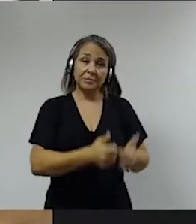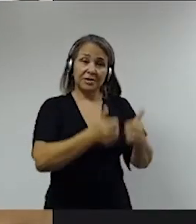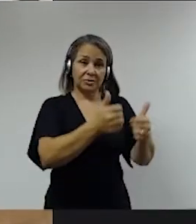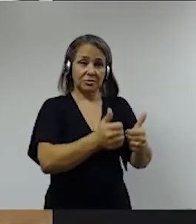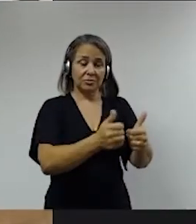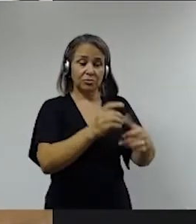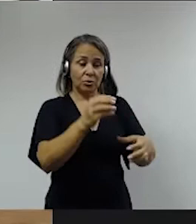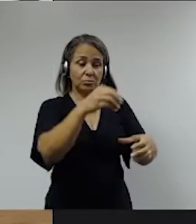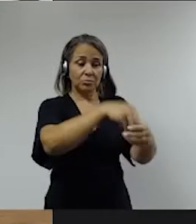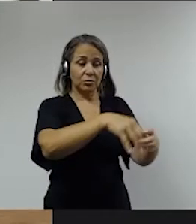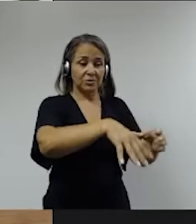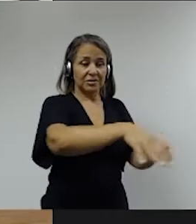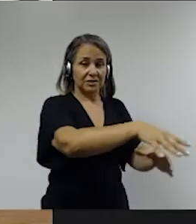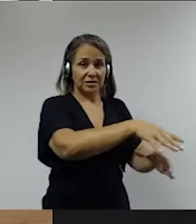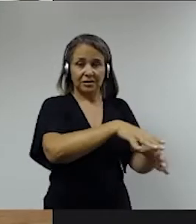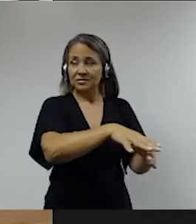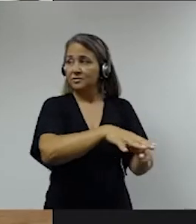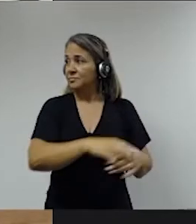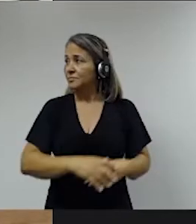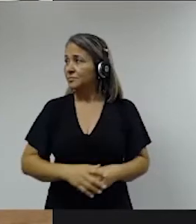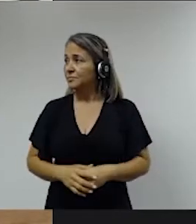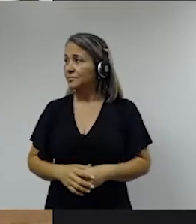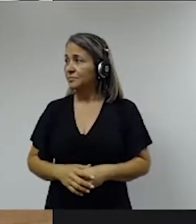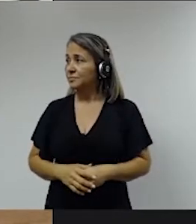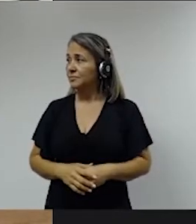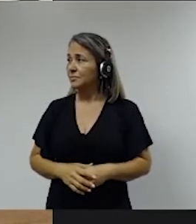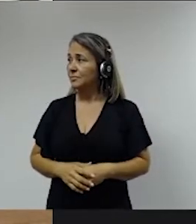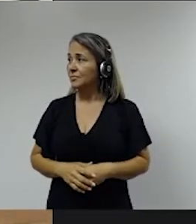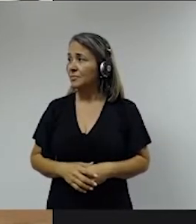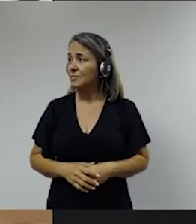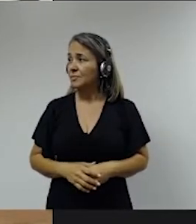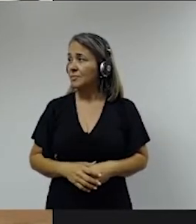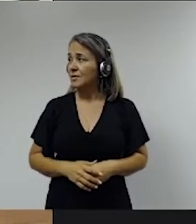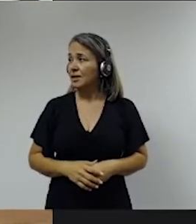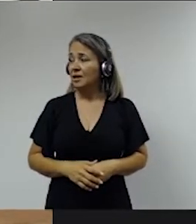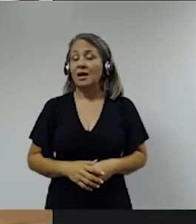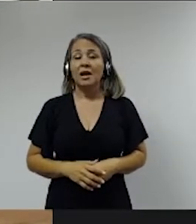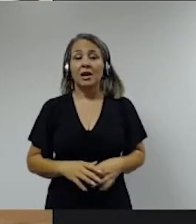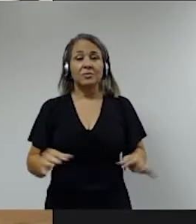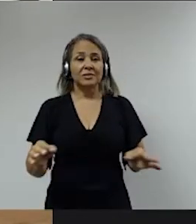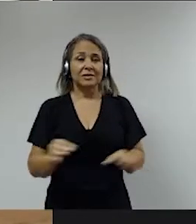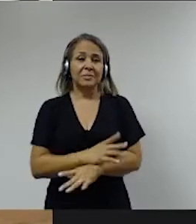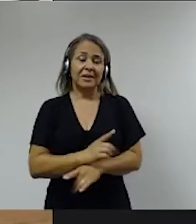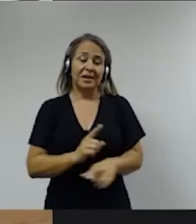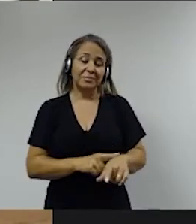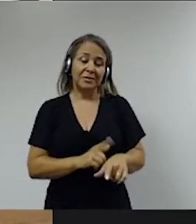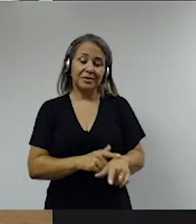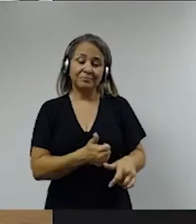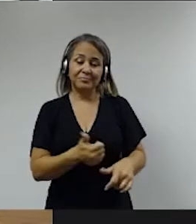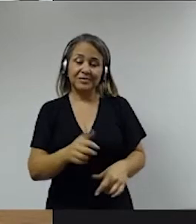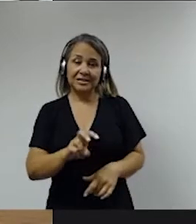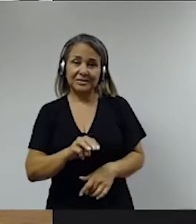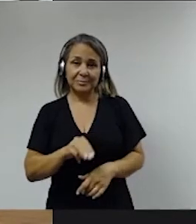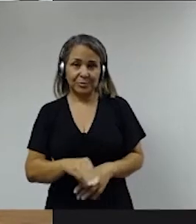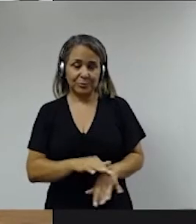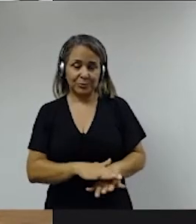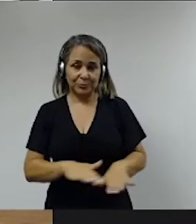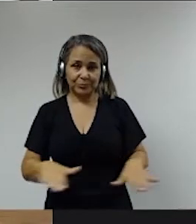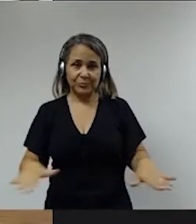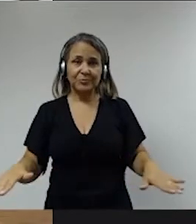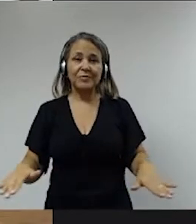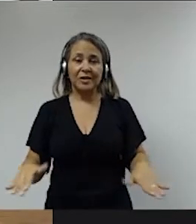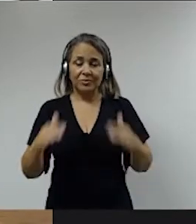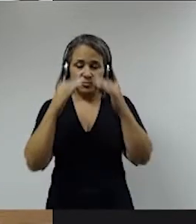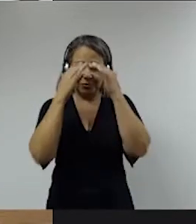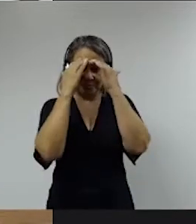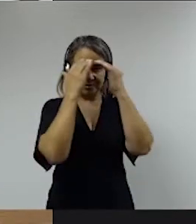sendo concentrado. Presidente, eu vou encerrar aqui, porque a gente já está no meu limite dos 15 minutos, então eu quero ser tão